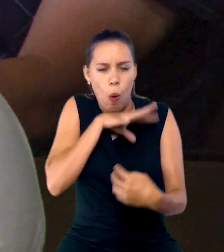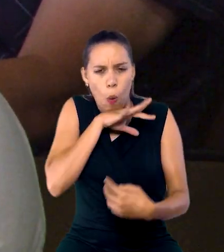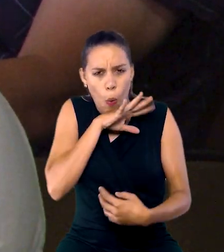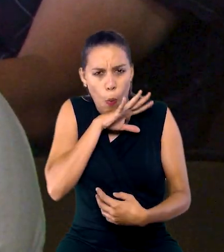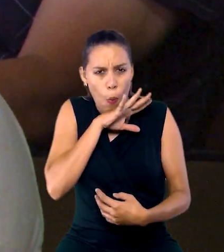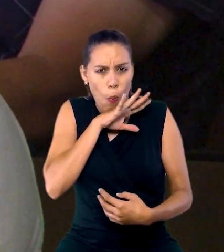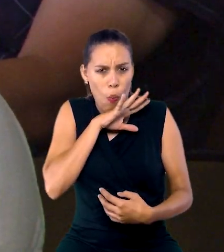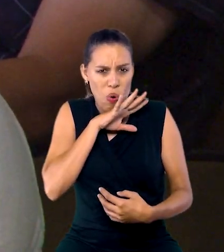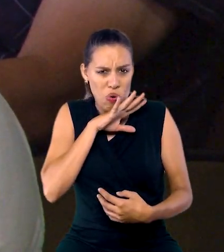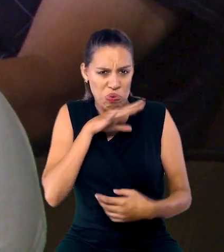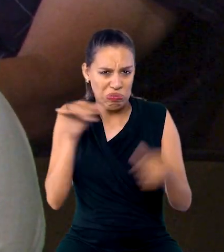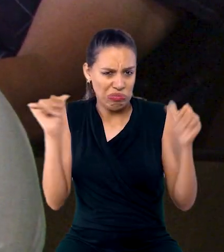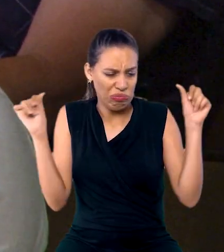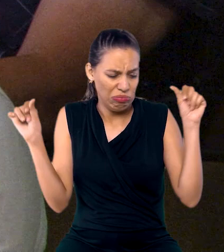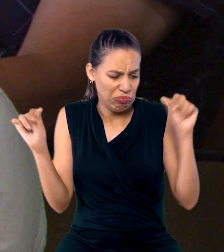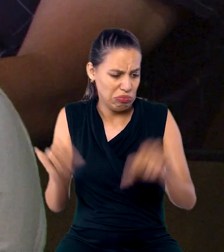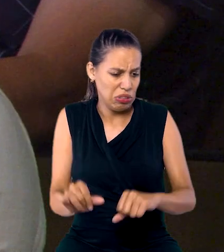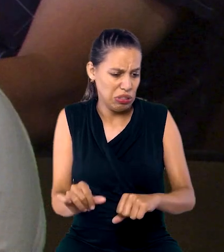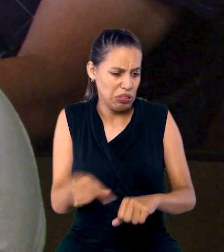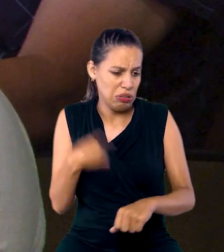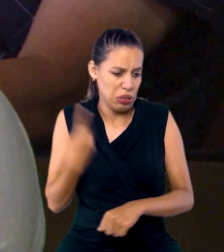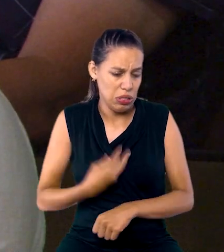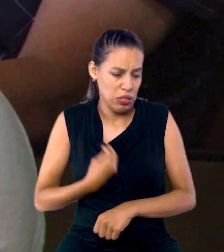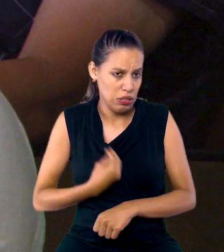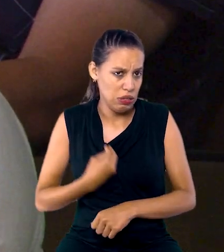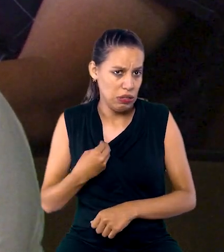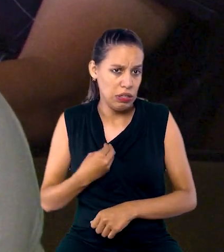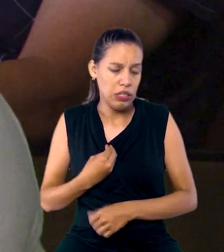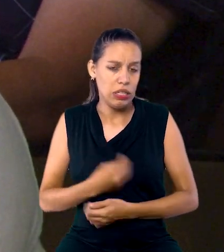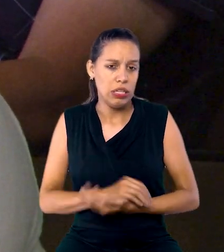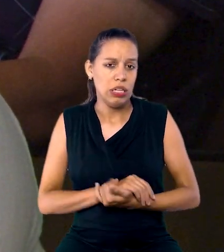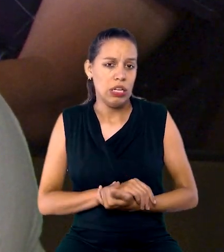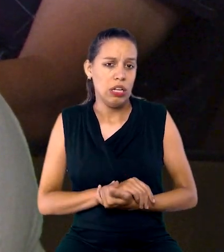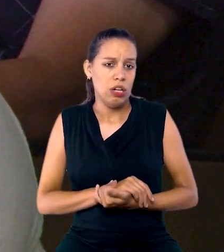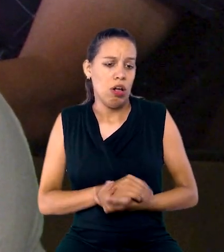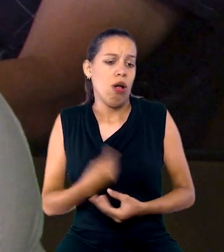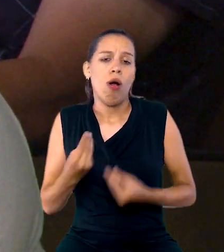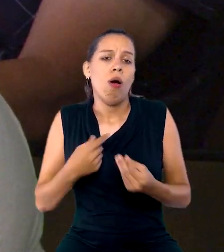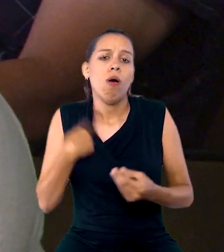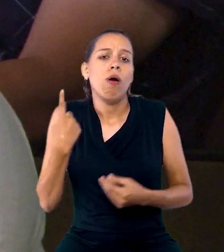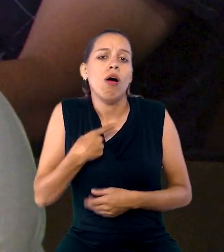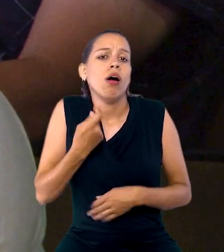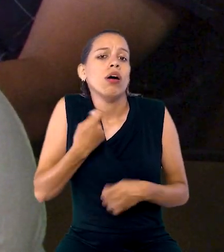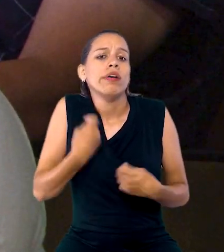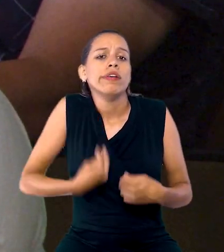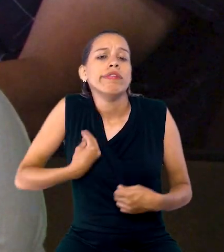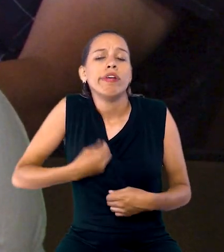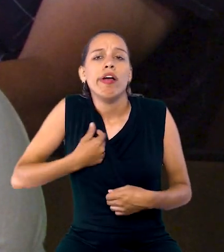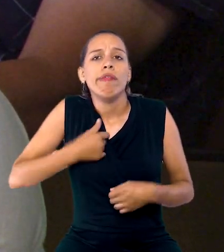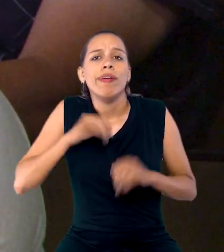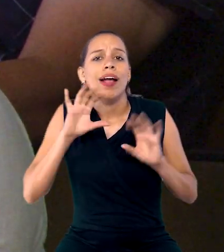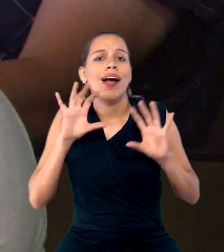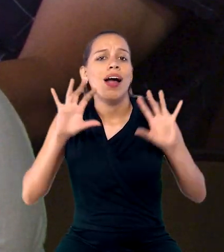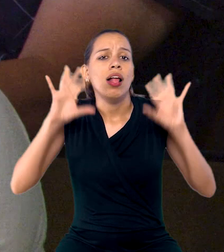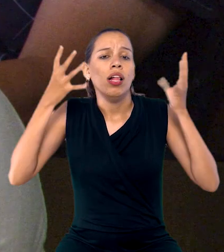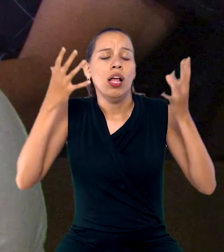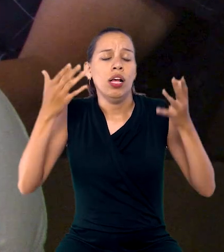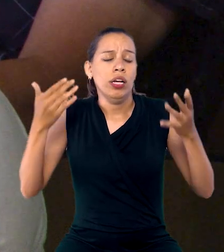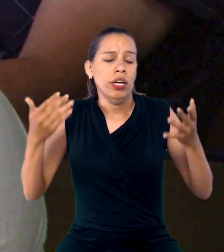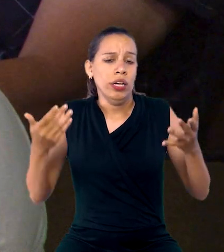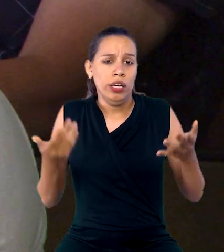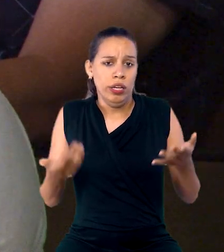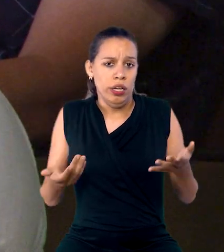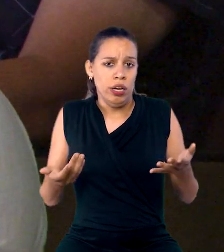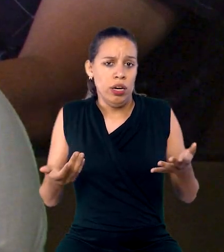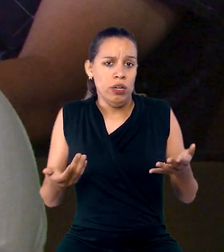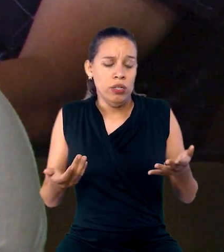monstruosa, essa situação terrível que, de fato, a gente vive, como que a gente carrega a arma da alegria nessa luta,